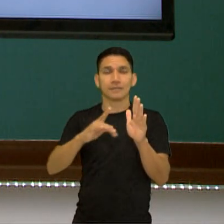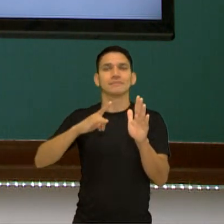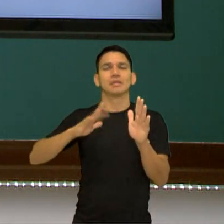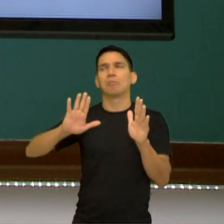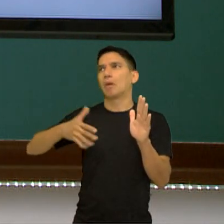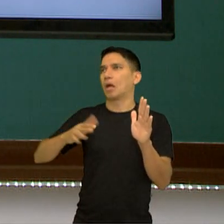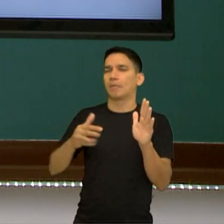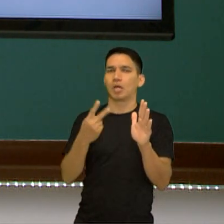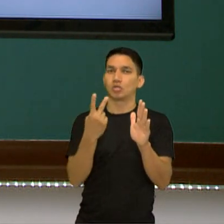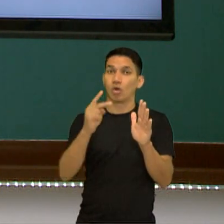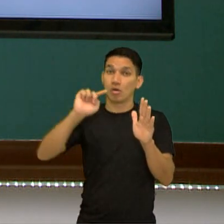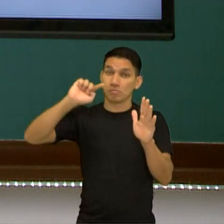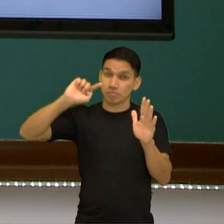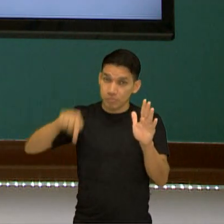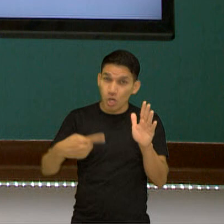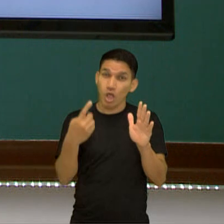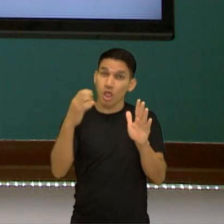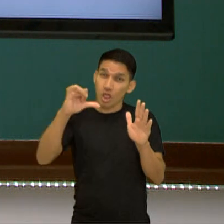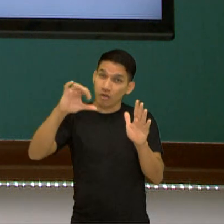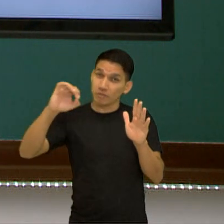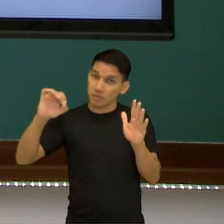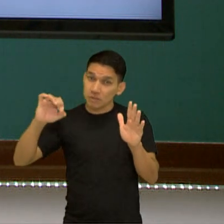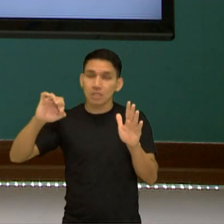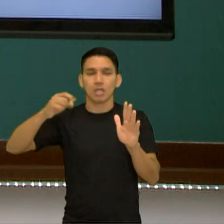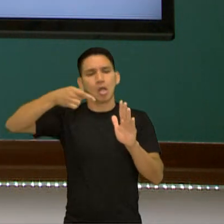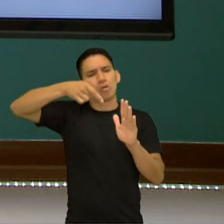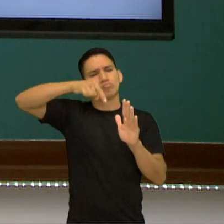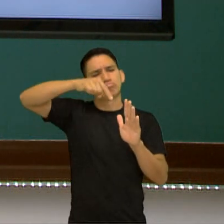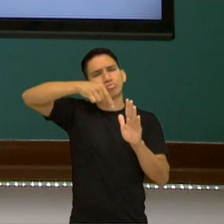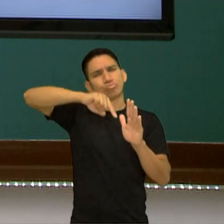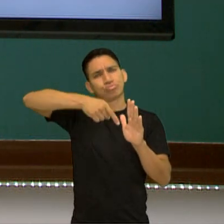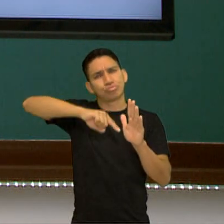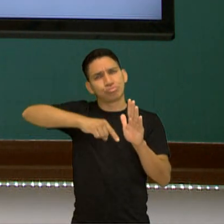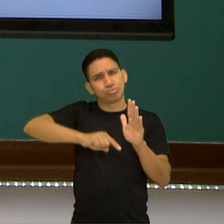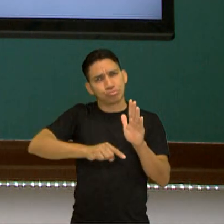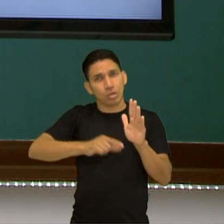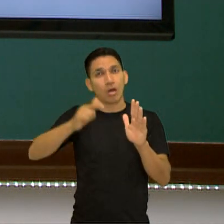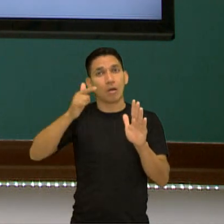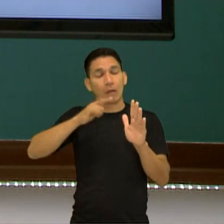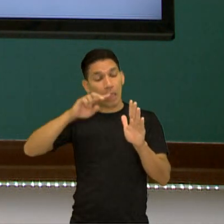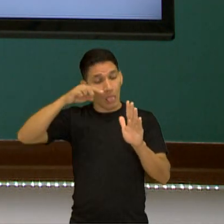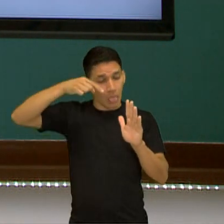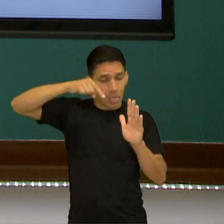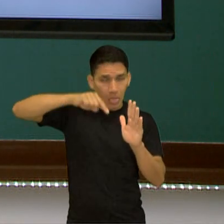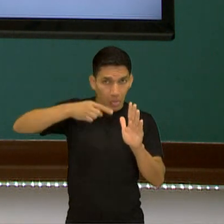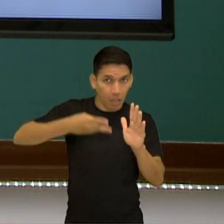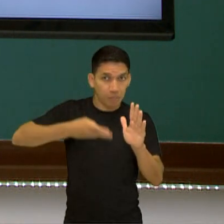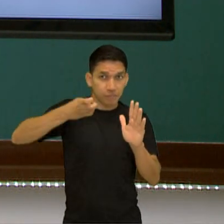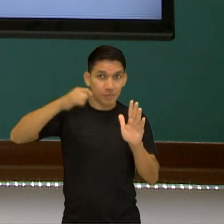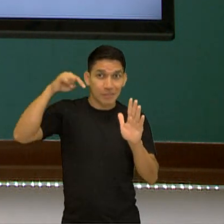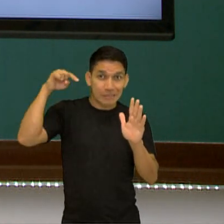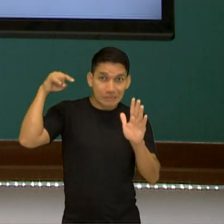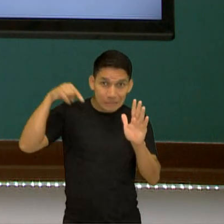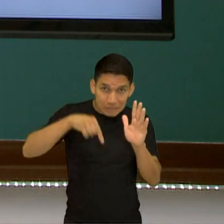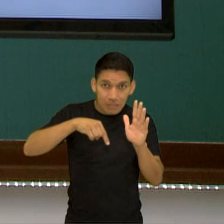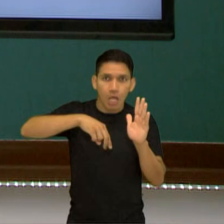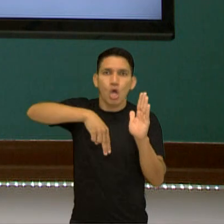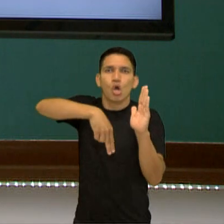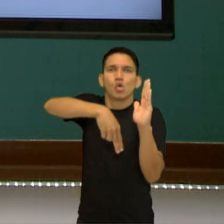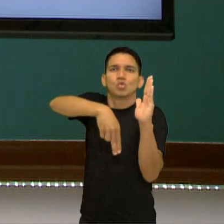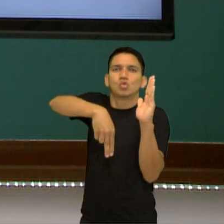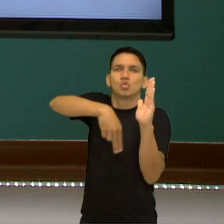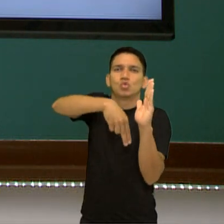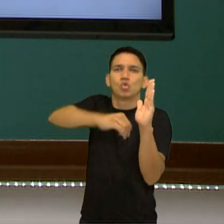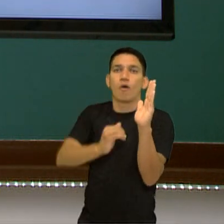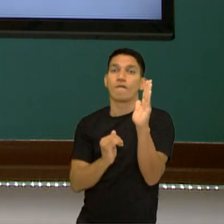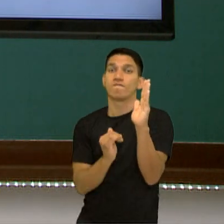2.900 quilômetros de profundidade, teremos atravessado a crosta e o manto terrestre. E aí chegando ao núcleo